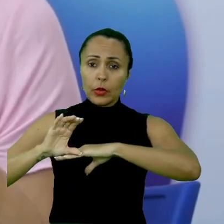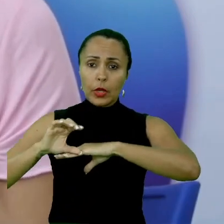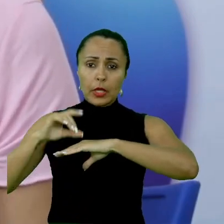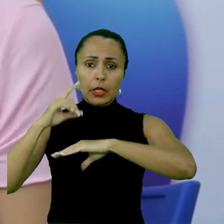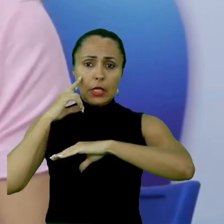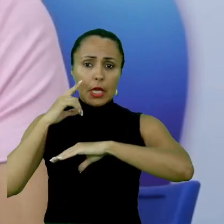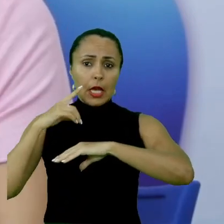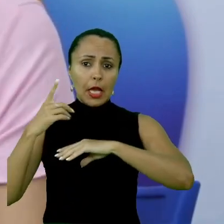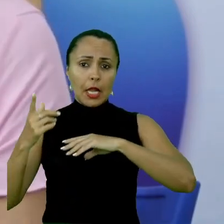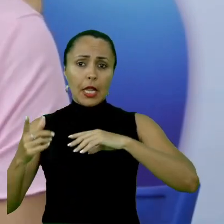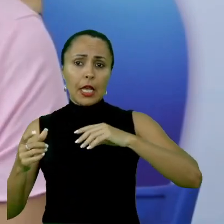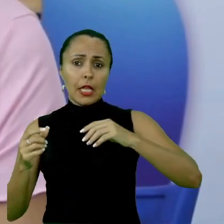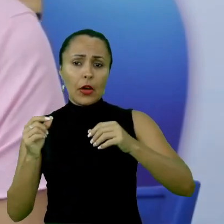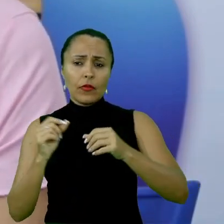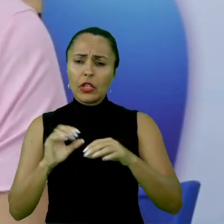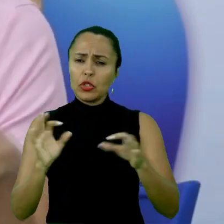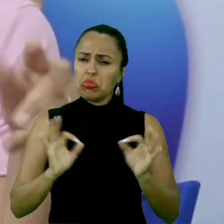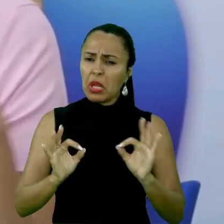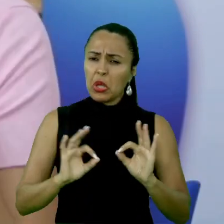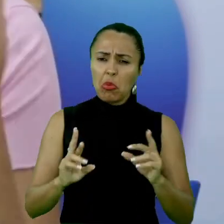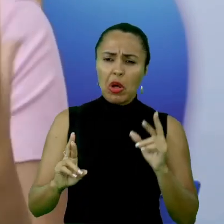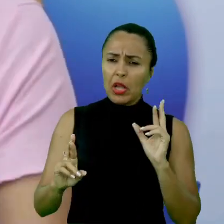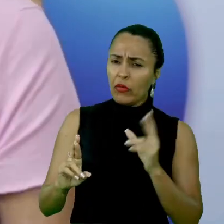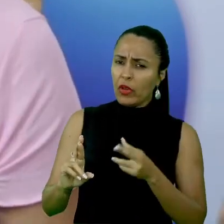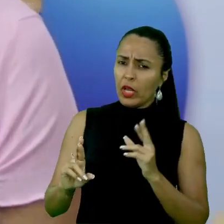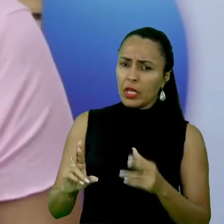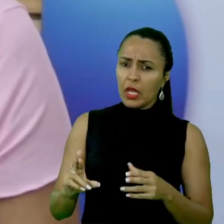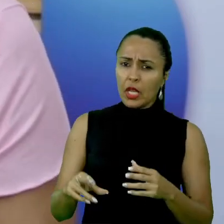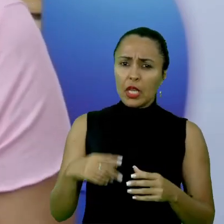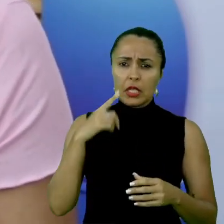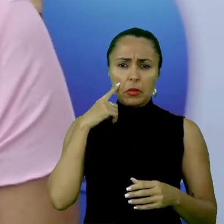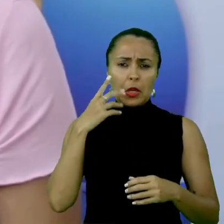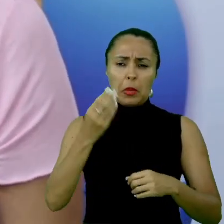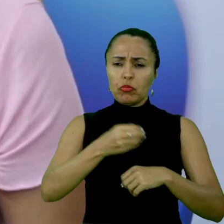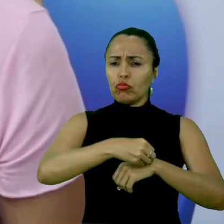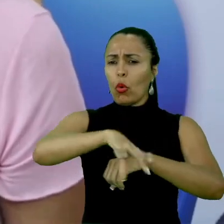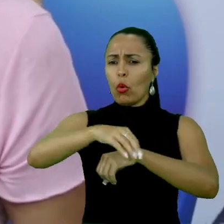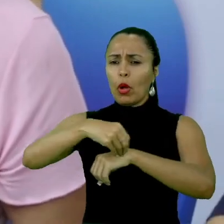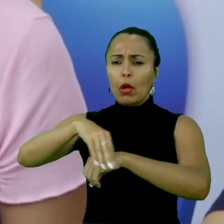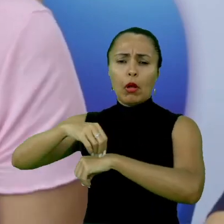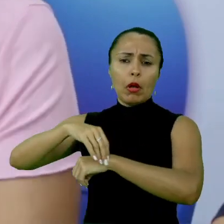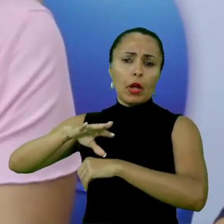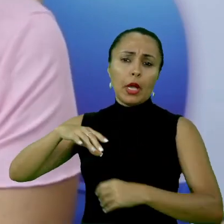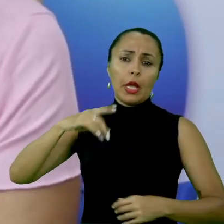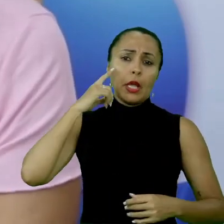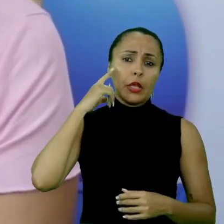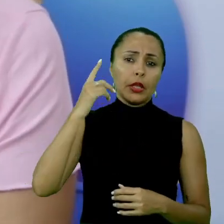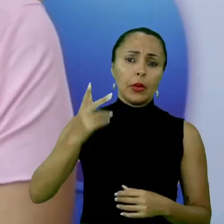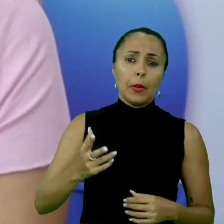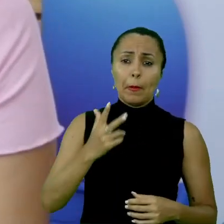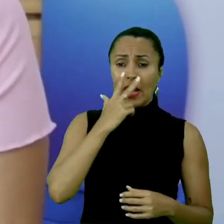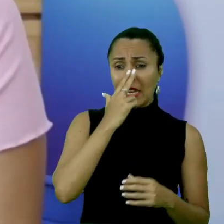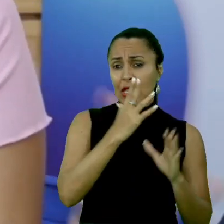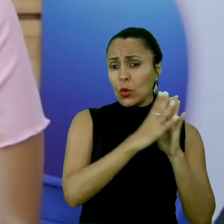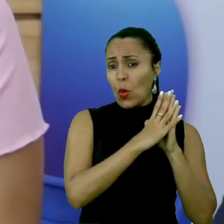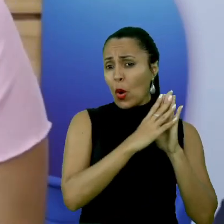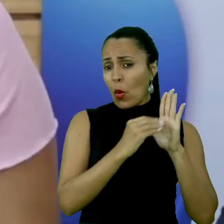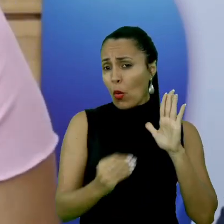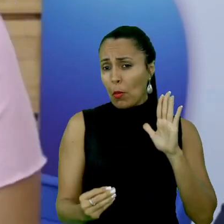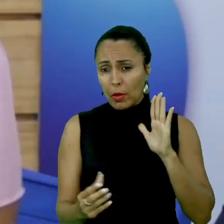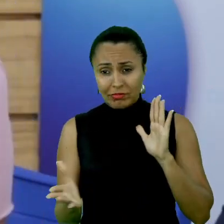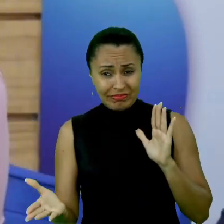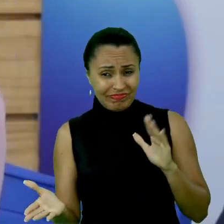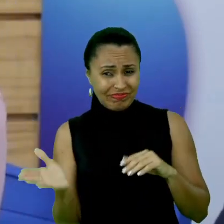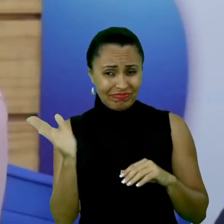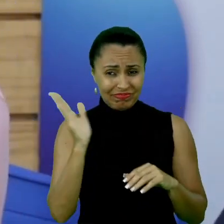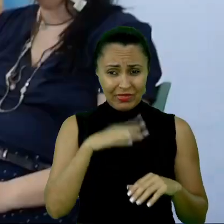faz absolutamente nenhuma referência. A gente simplesmente joga no mundo, né? E fica parecendo uma cópia mal feita. E ainda